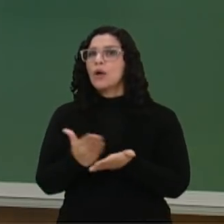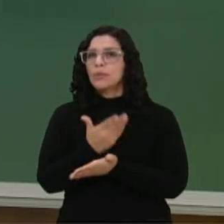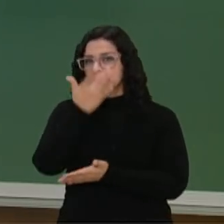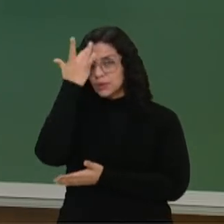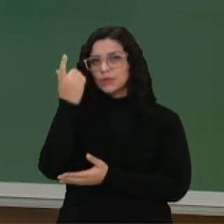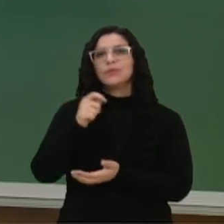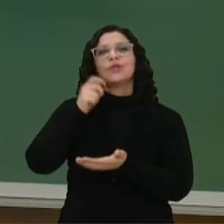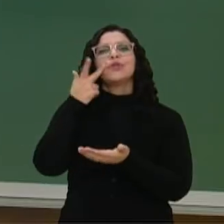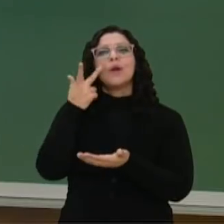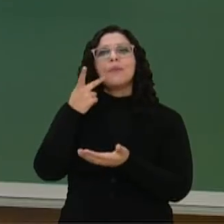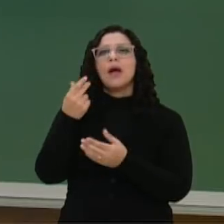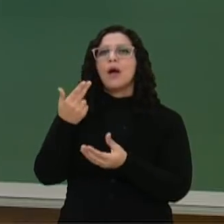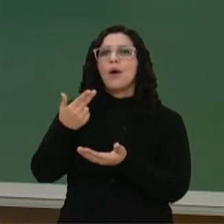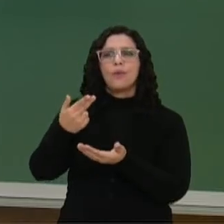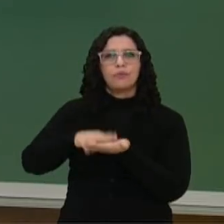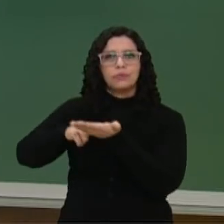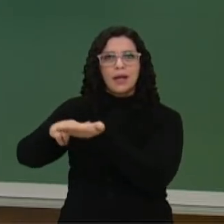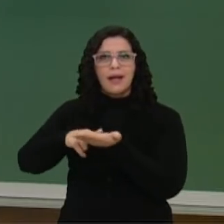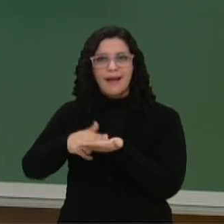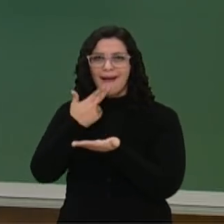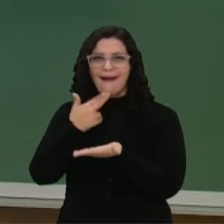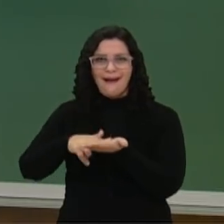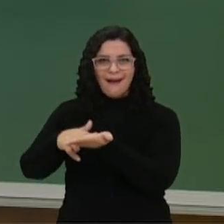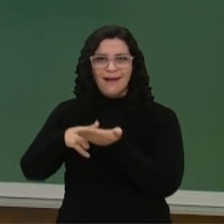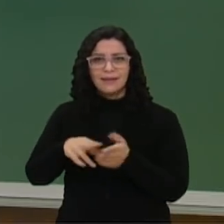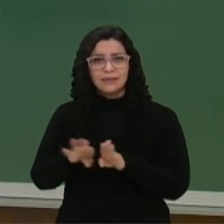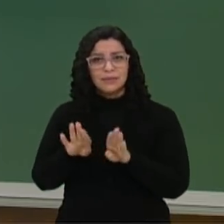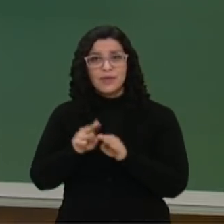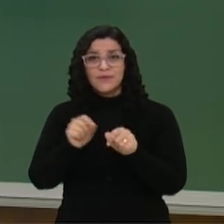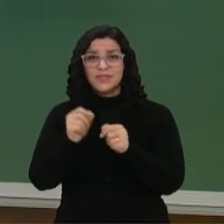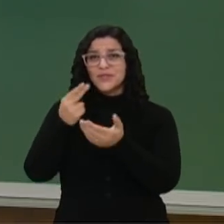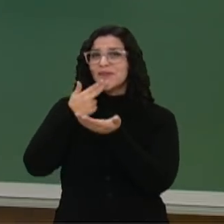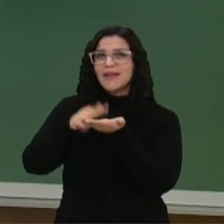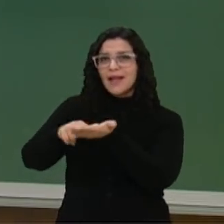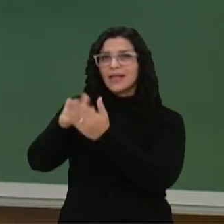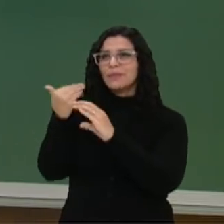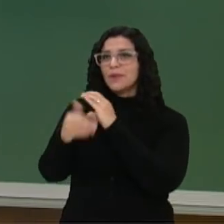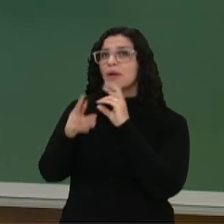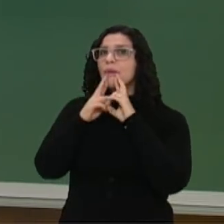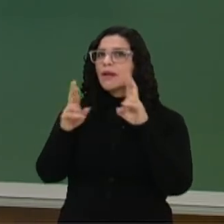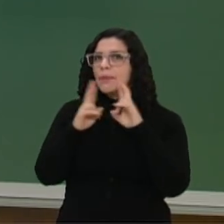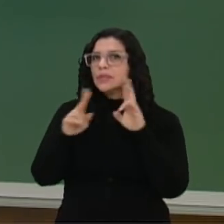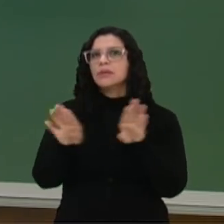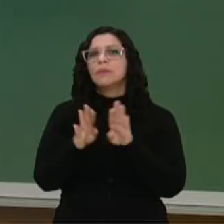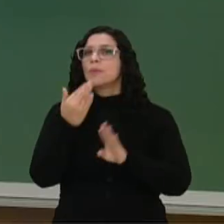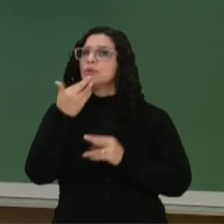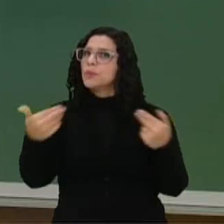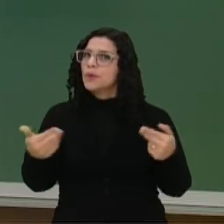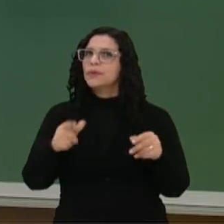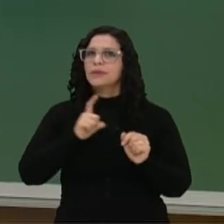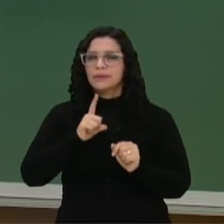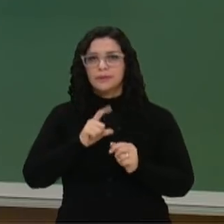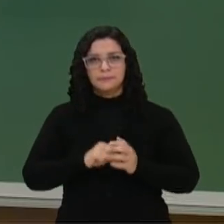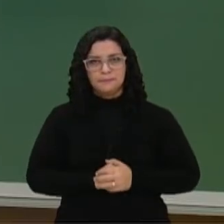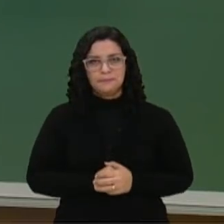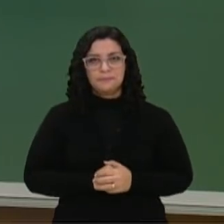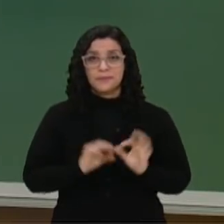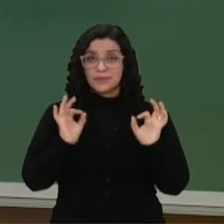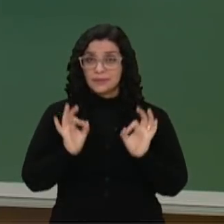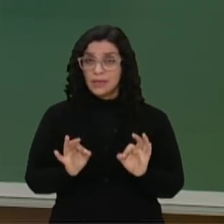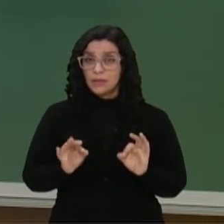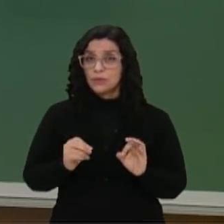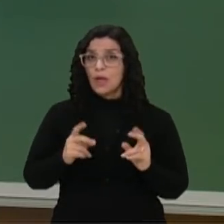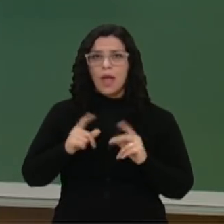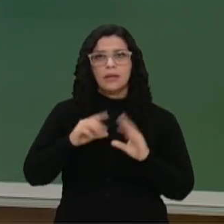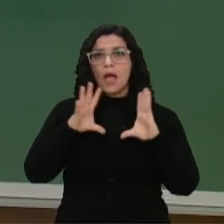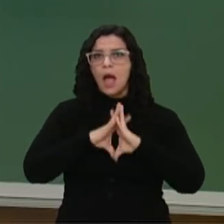comunicam utilizando carta ou fazendo carta para enviar uma reclamação, uma solicitação de algo também, certo? Isso não